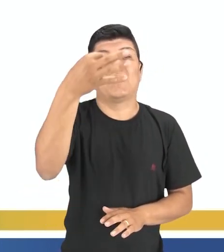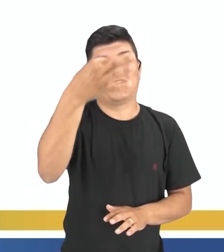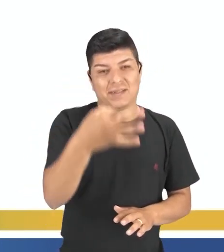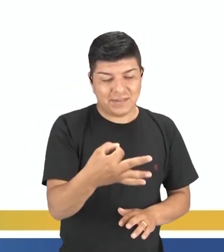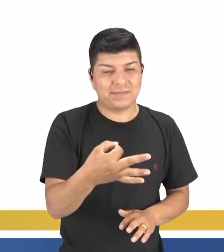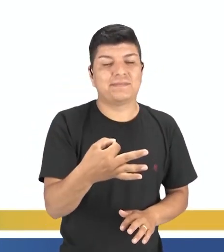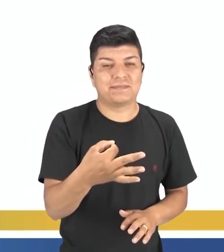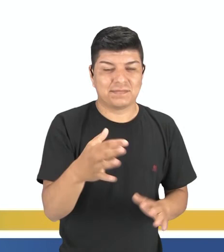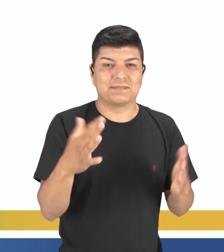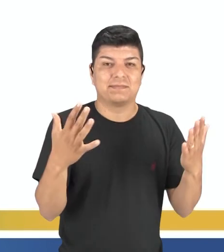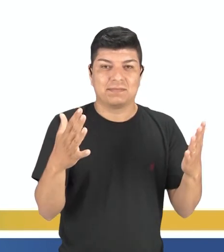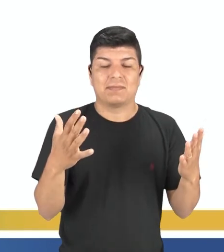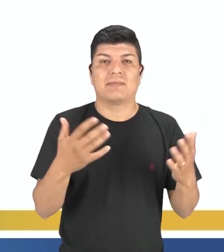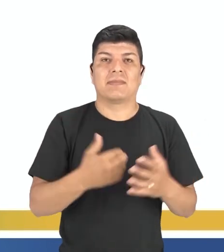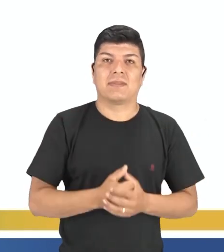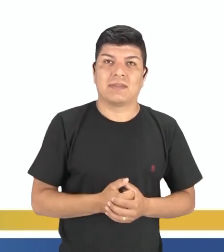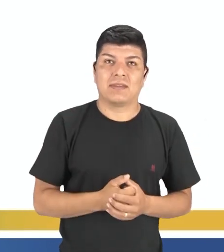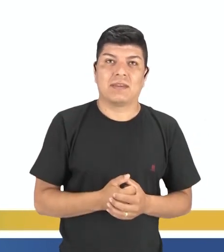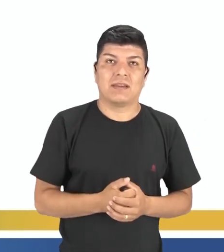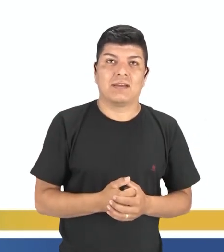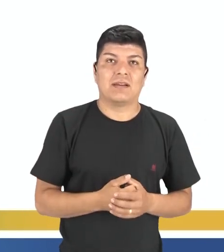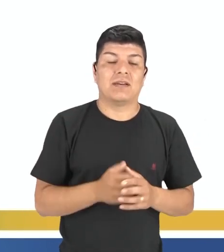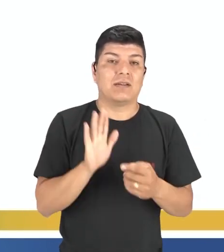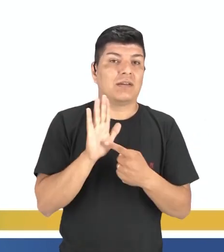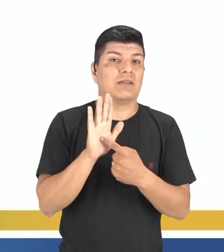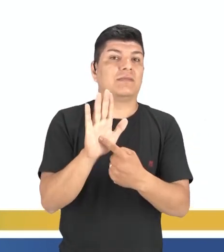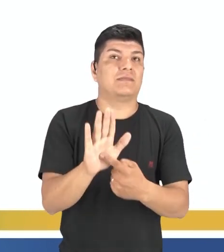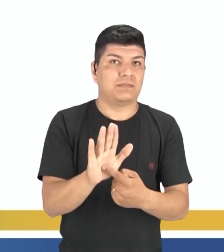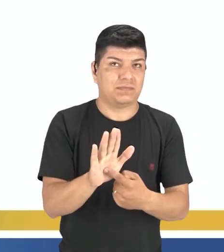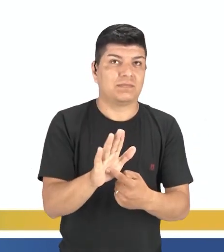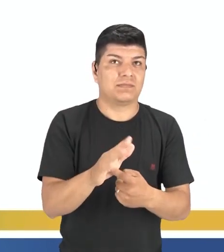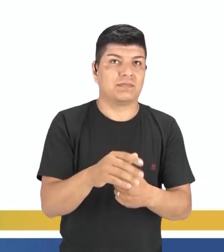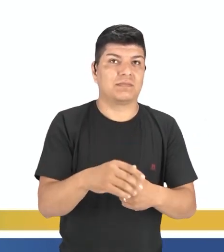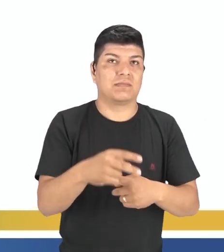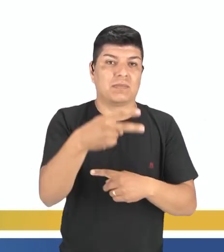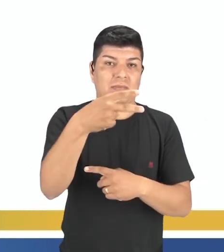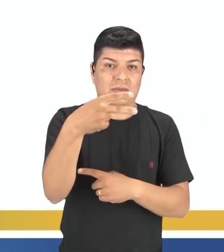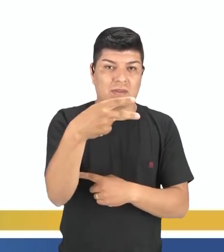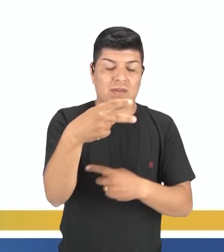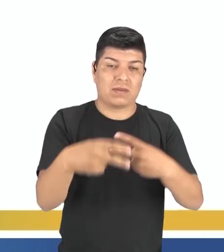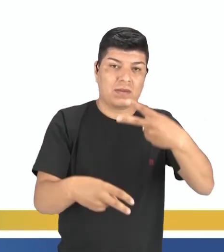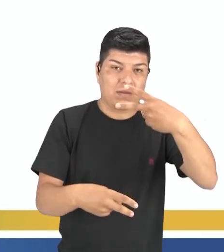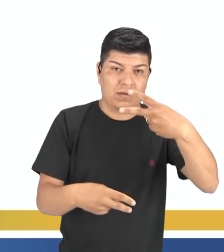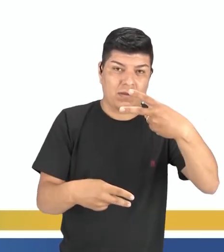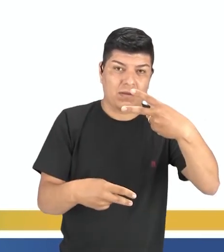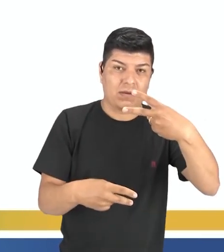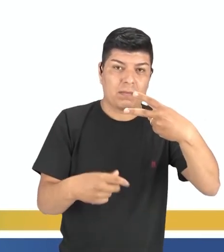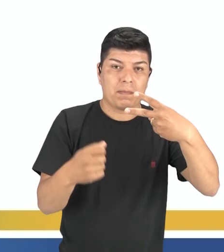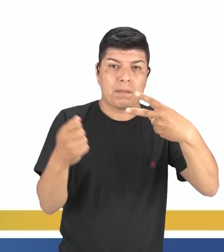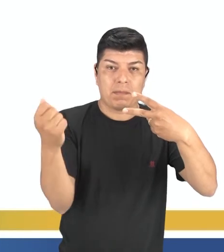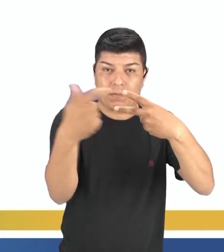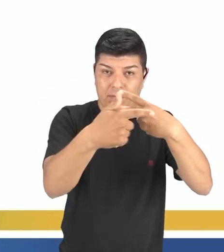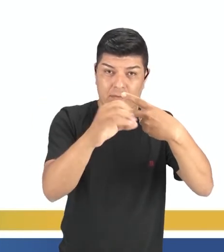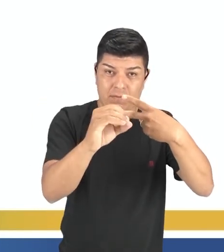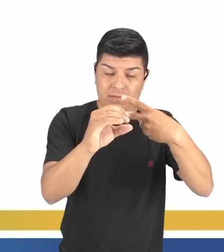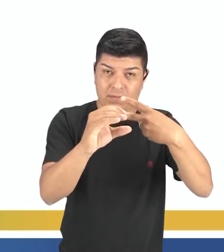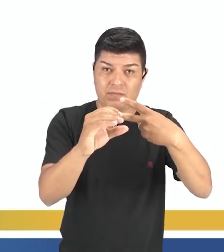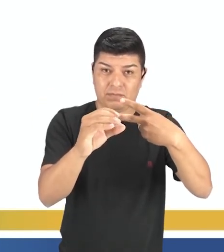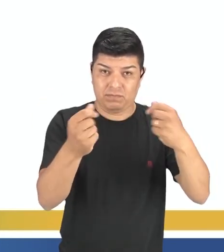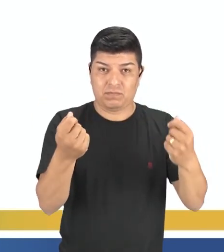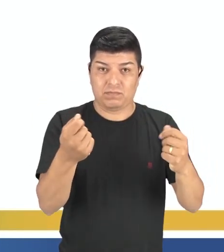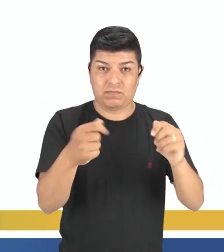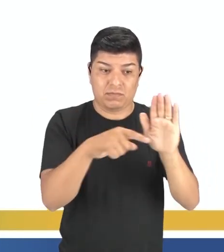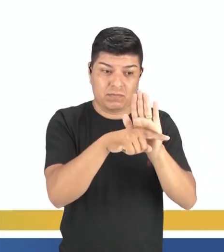acertou. Como o nosso símbolo aqui da desigualdade é menor, vamos trabalhar os negativos. Ou seja,